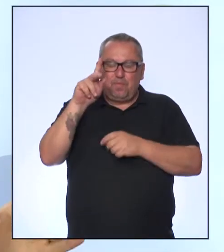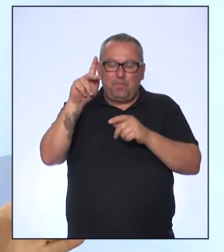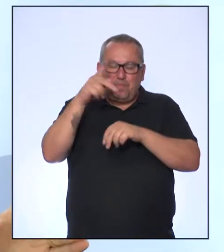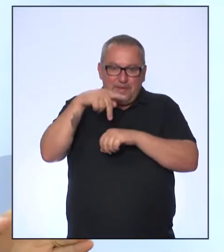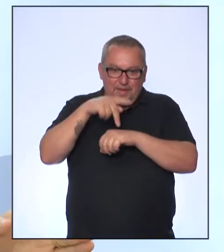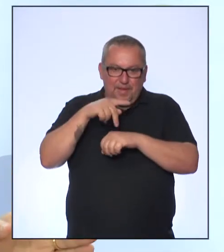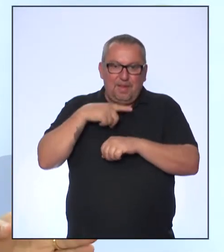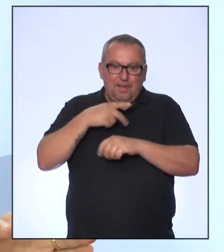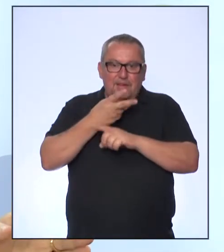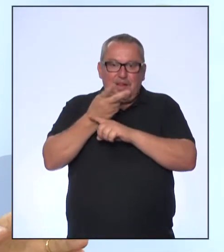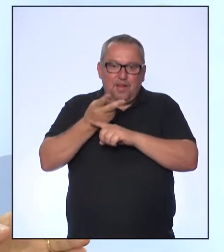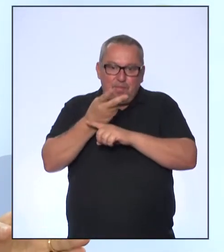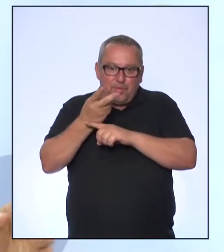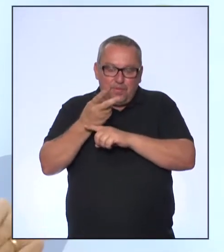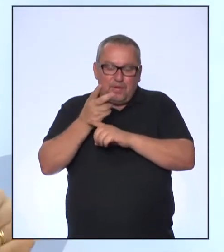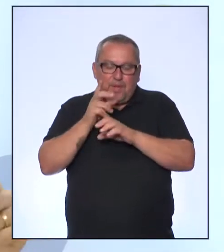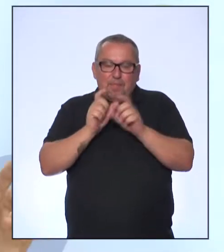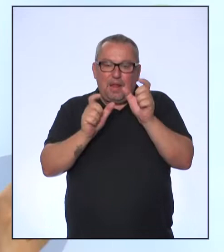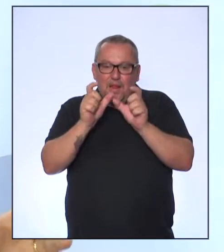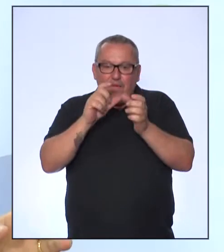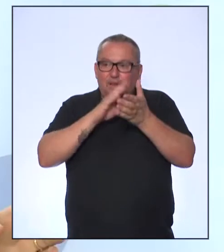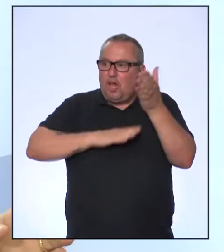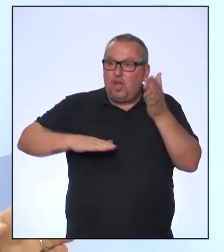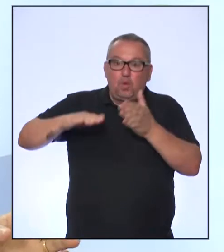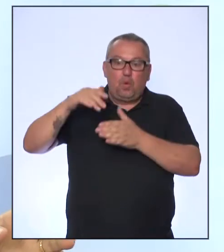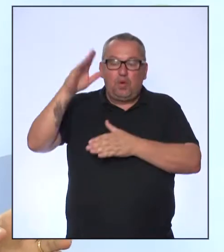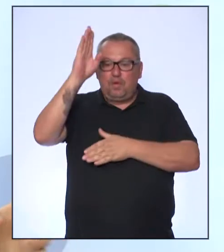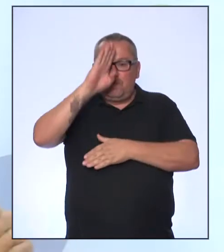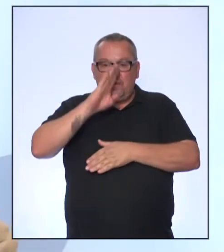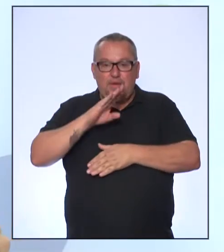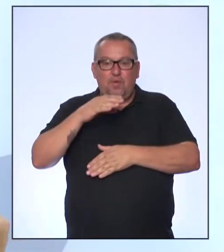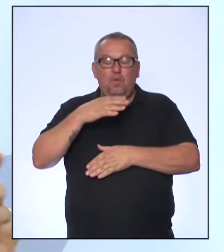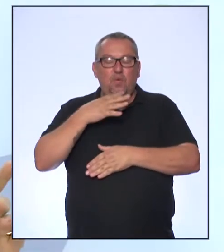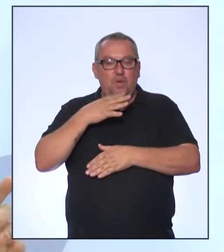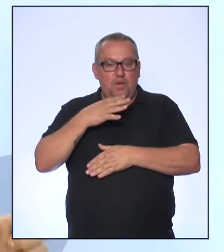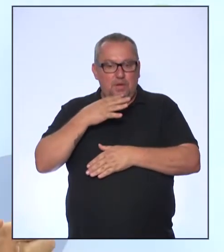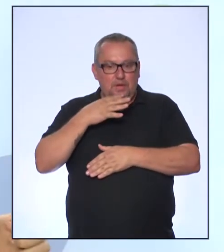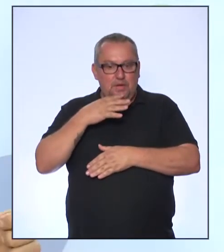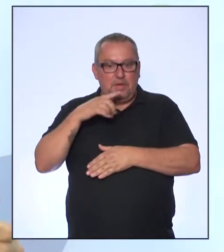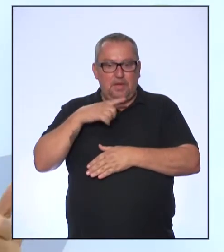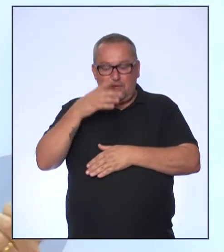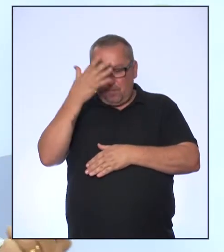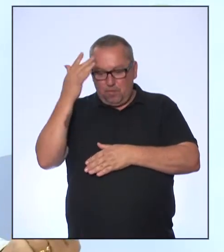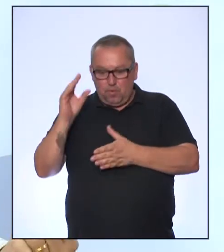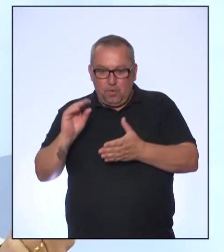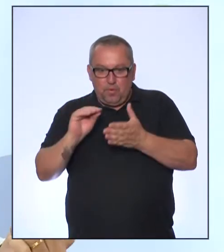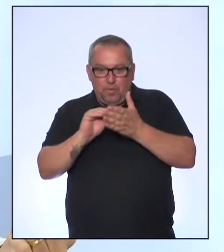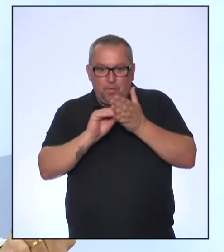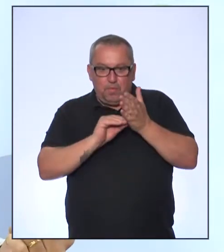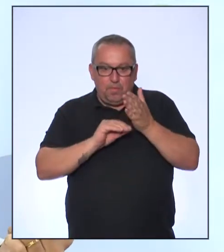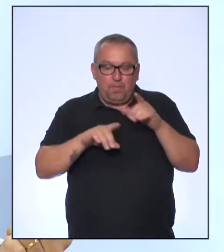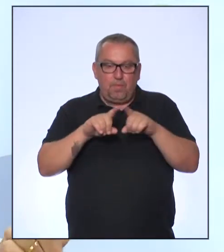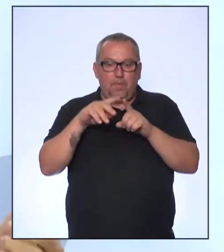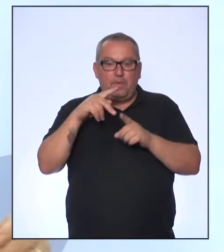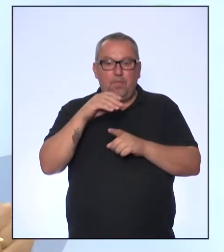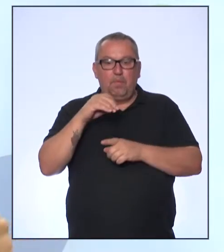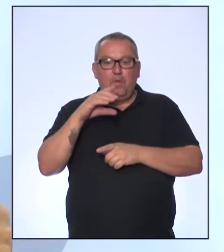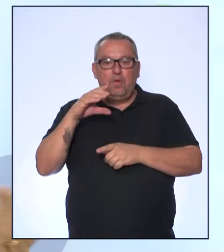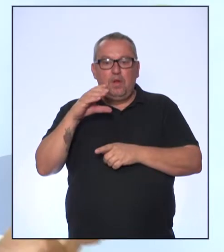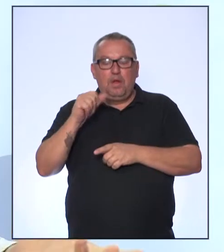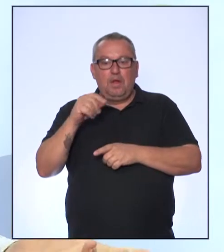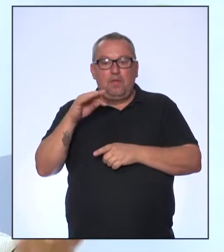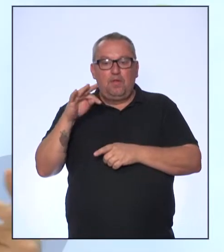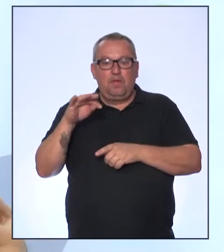buscar a neutralidade nas palavras, e aí você tem essa transposição. Teve gente que comentou aqui sobre a questão do podcast, né?